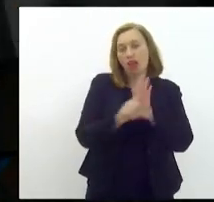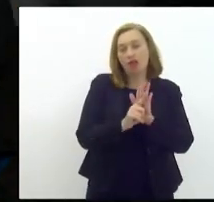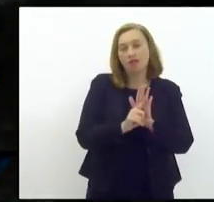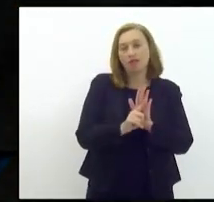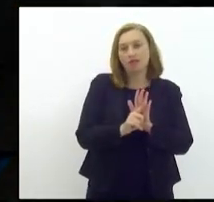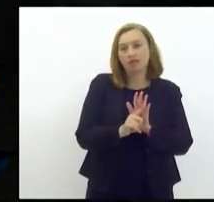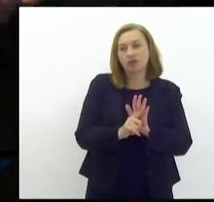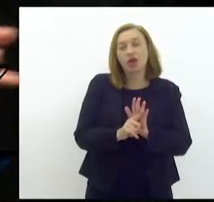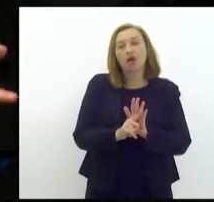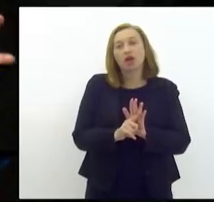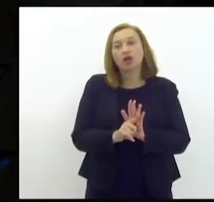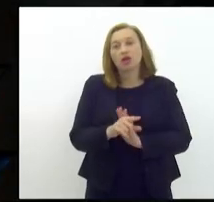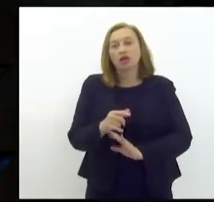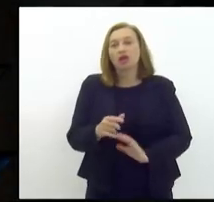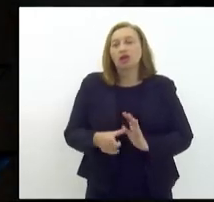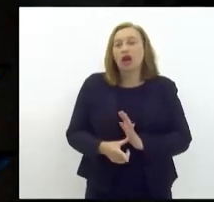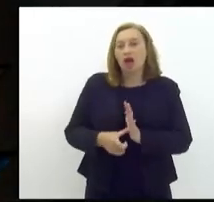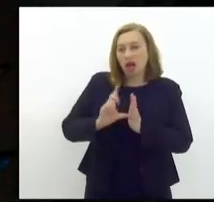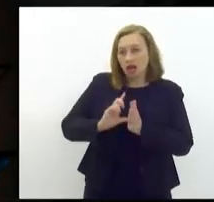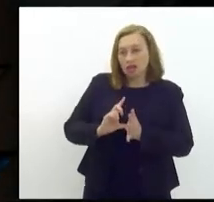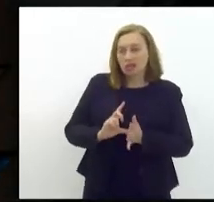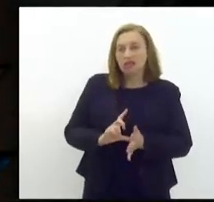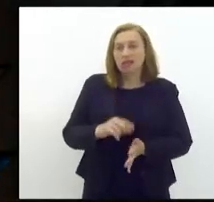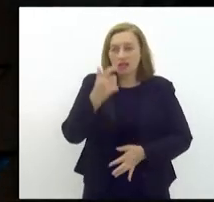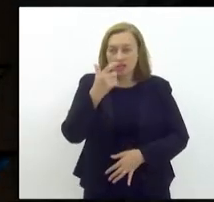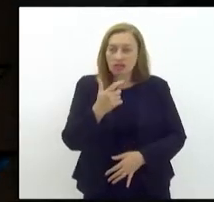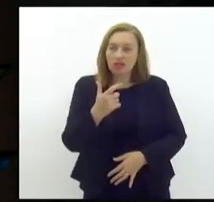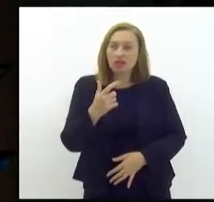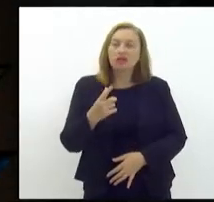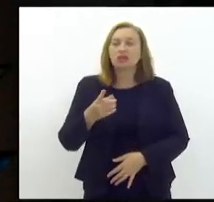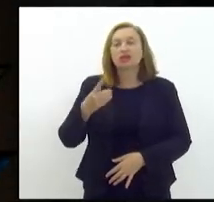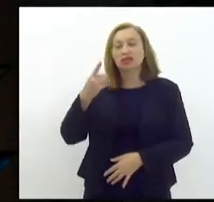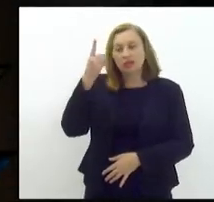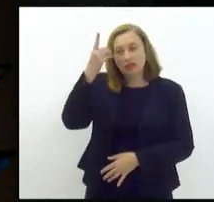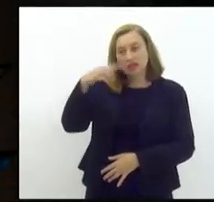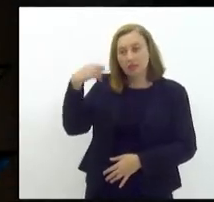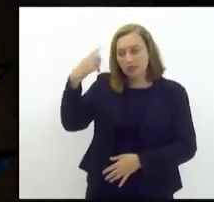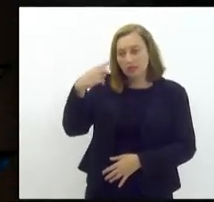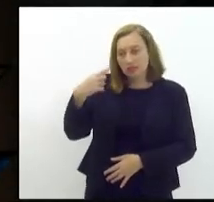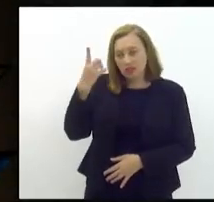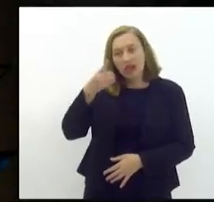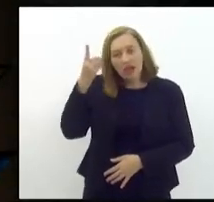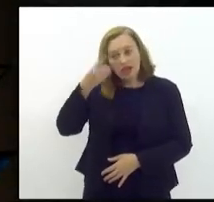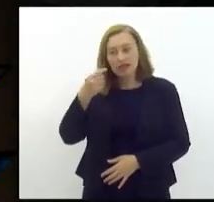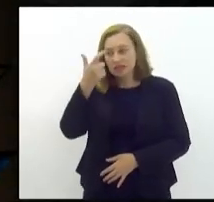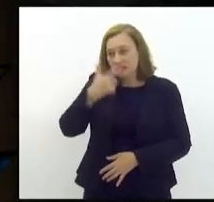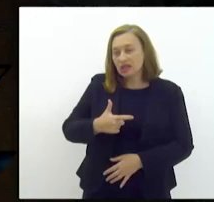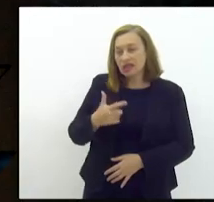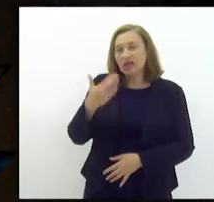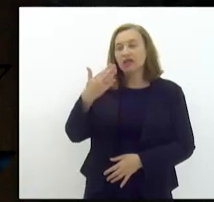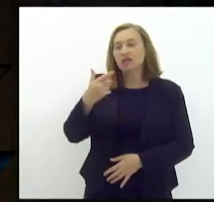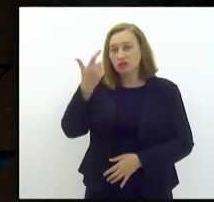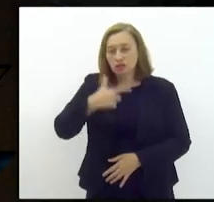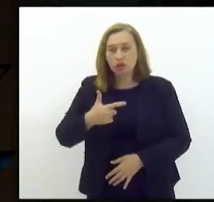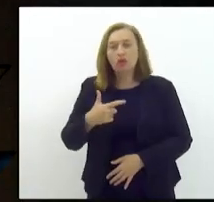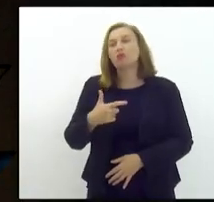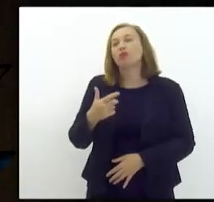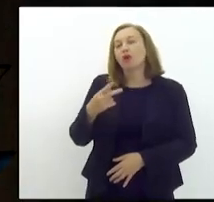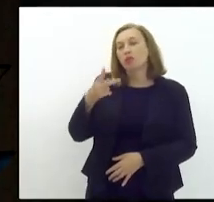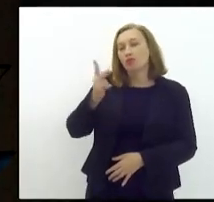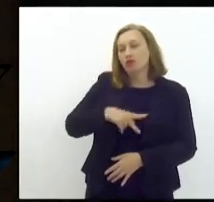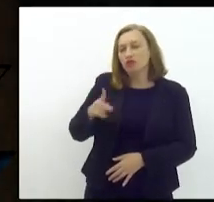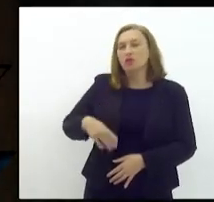e eu sou antes de ser Sou professora dedicação exclusiva do CEFET e sei o quanto a dedicação exclusiva